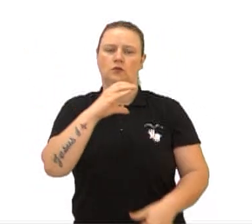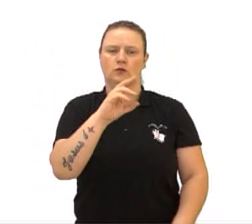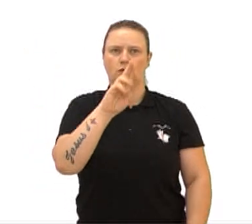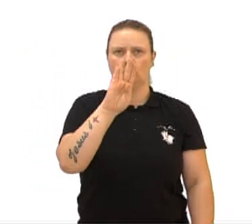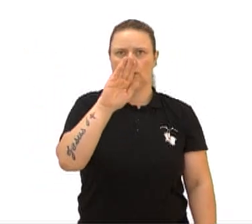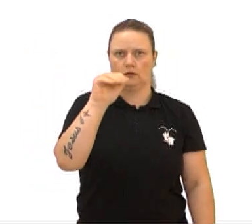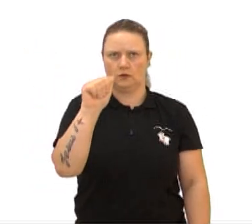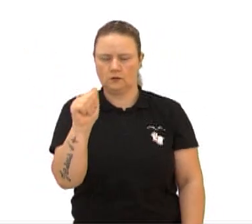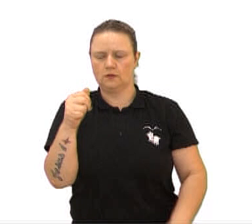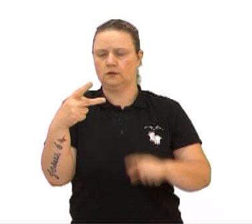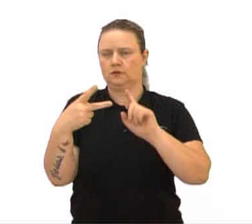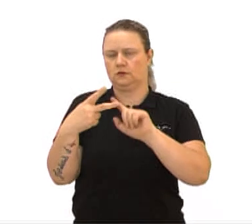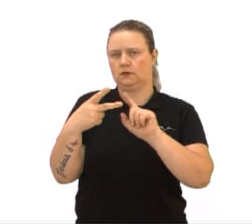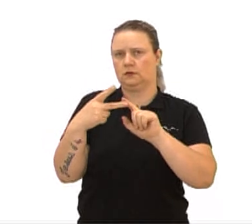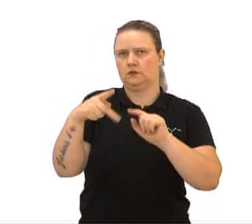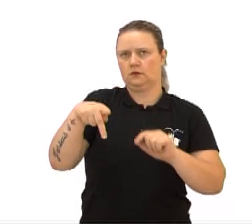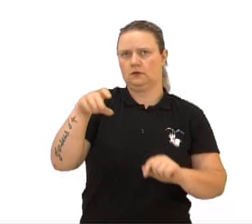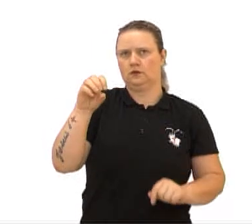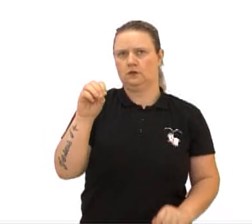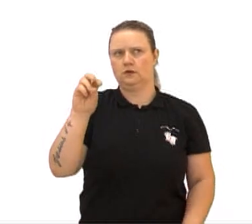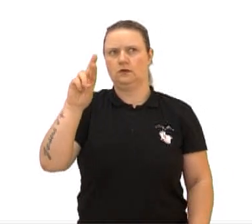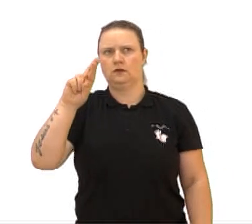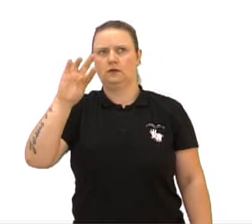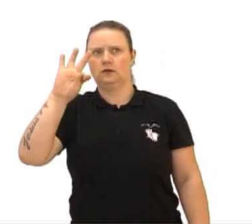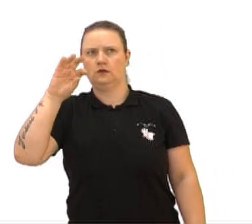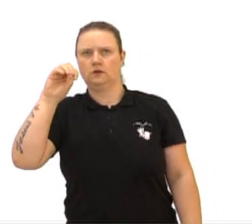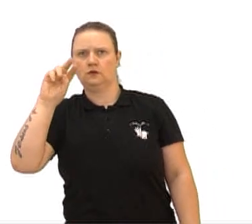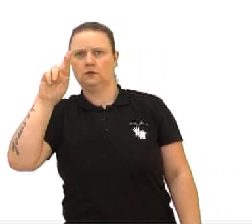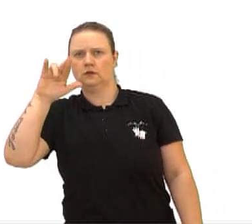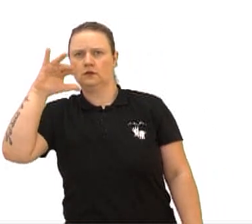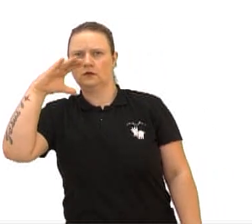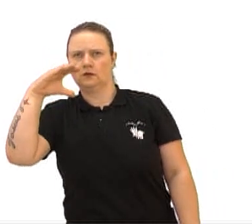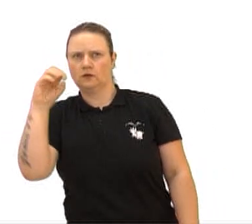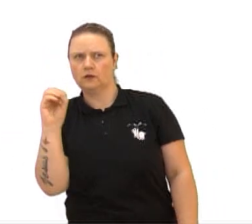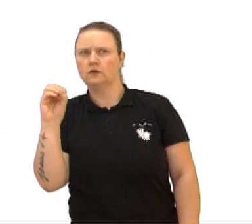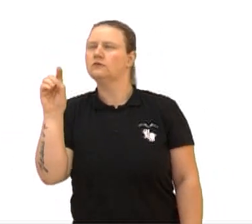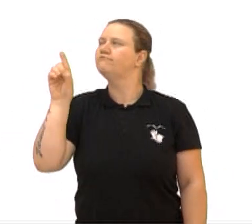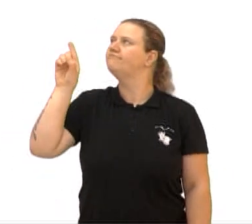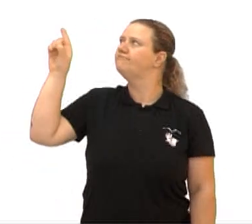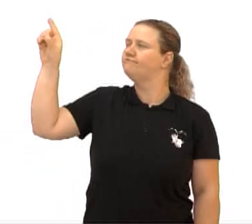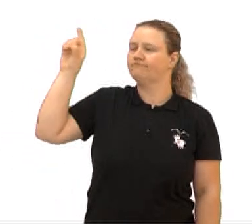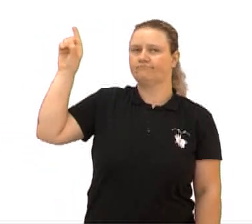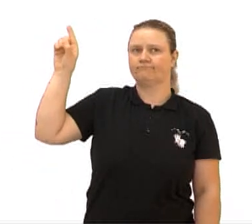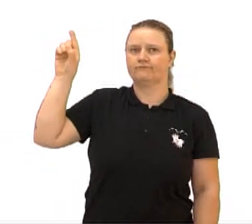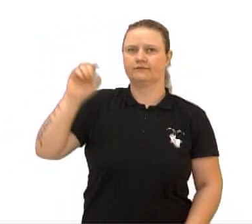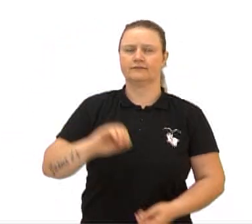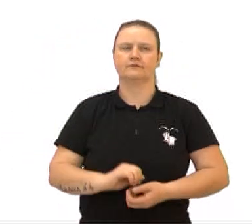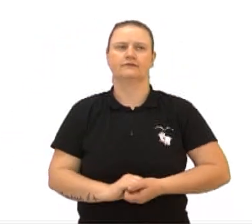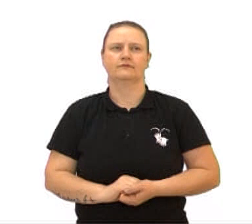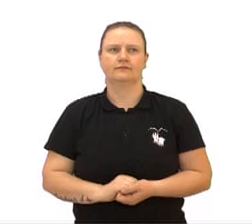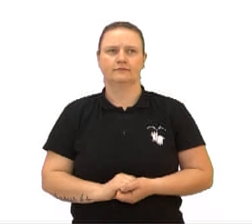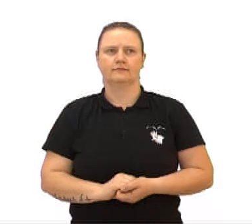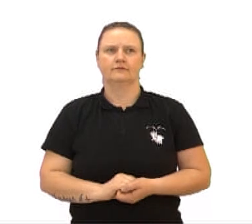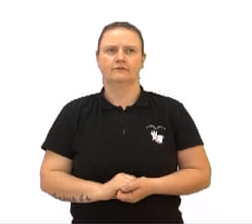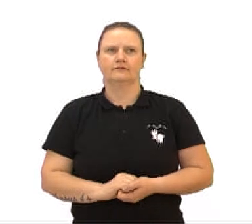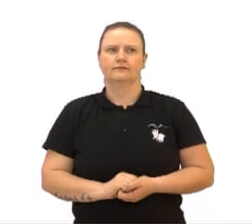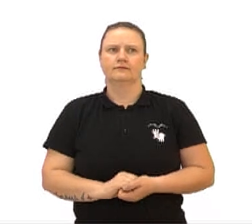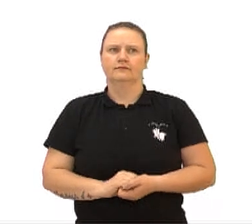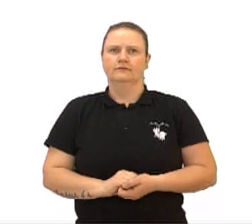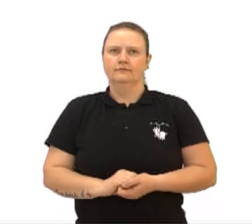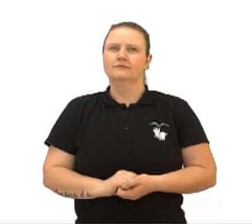Rico, República Dominicana, Costa Rica, El Salvador, Guatemala,